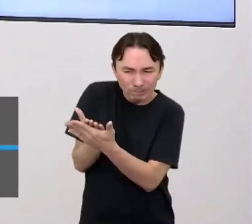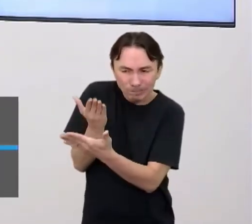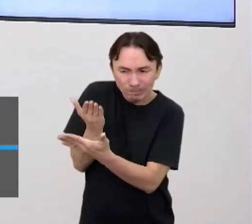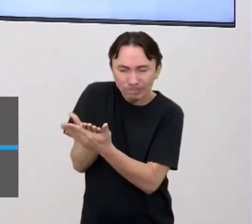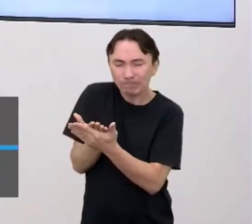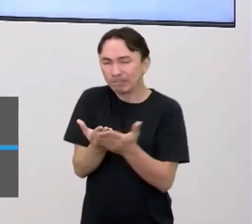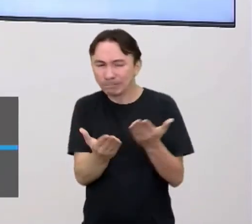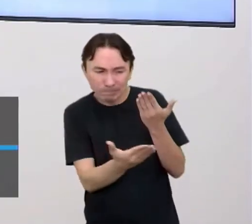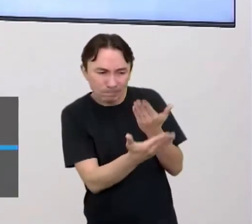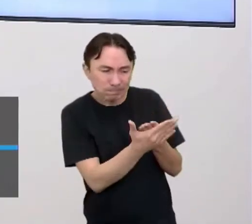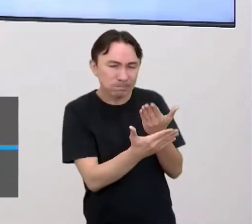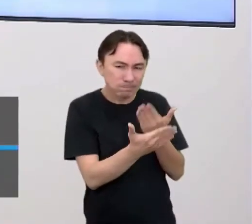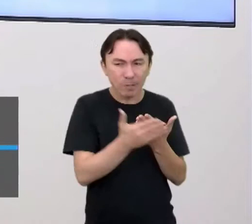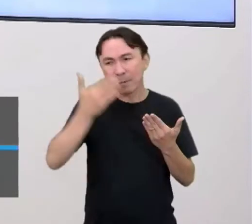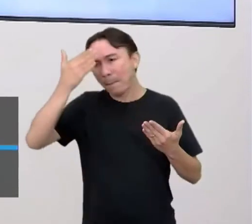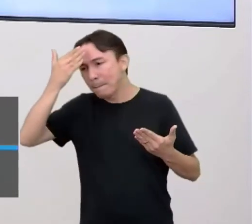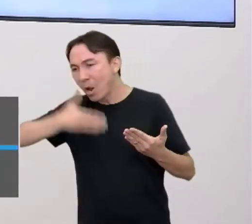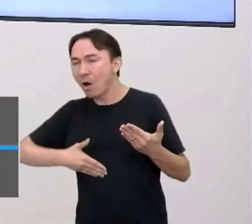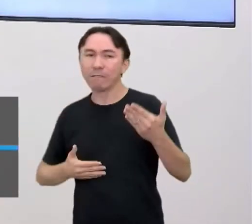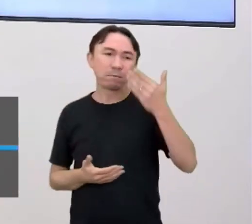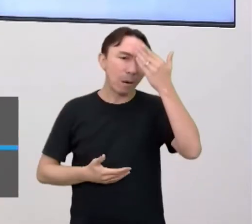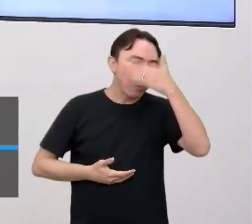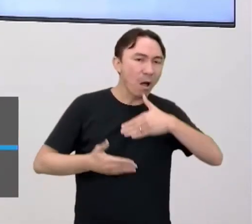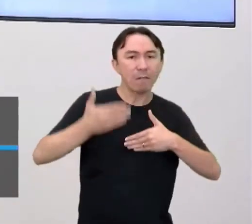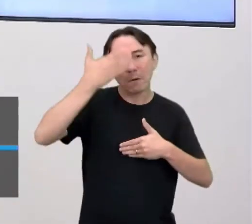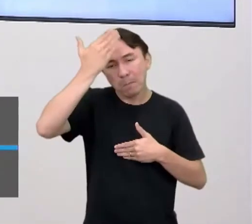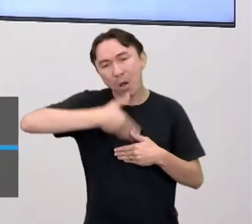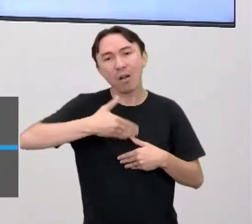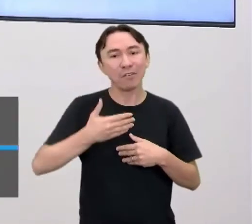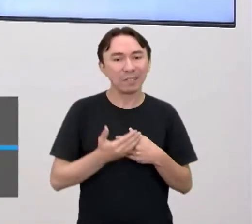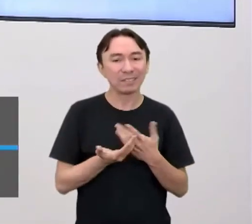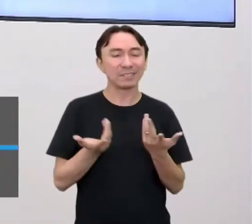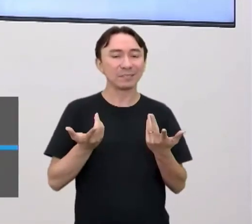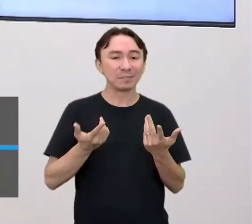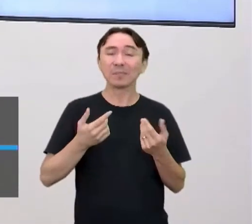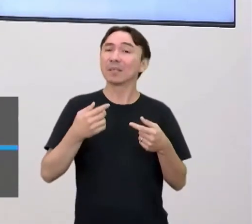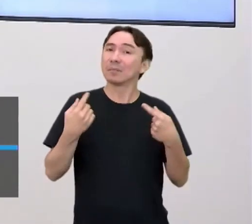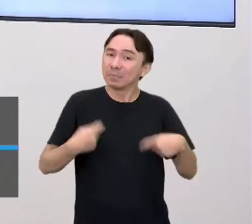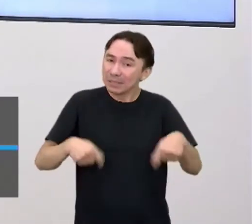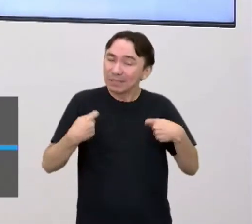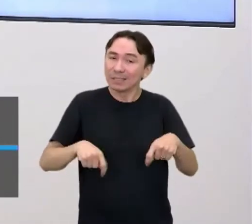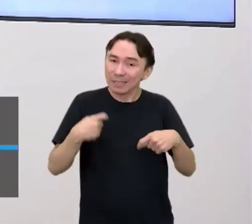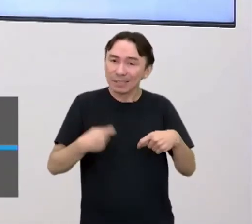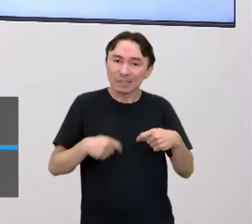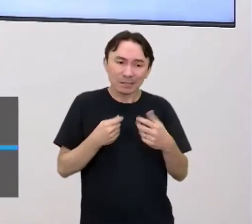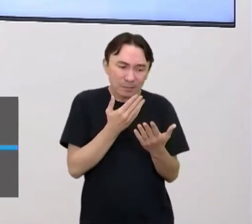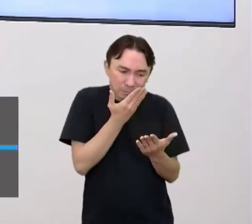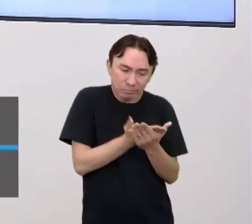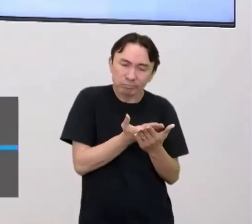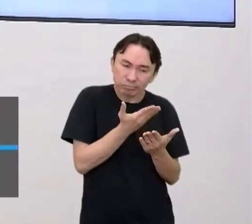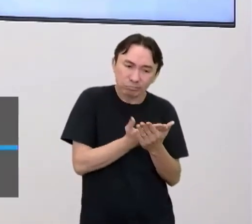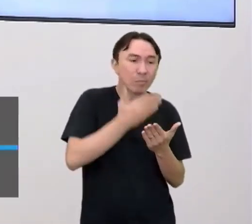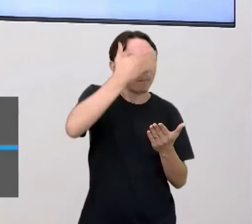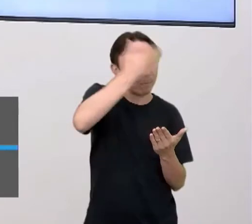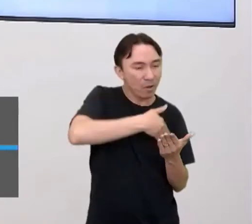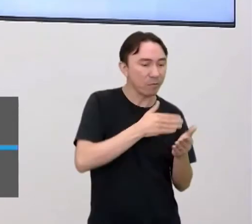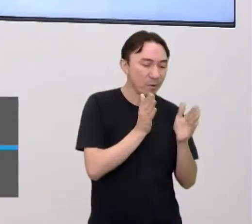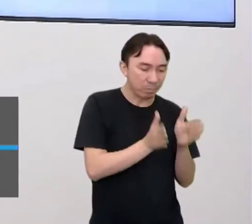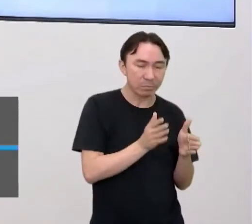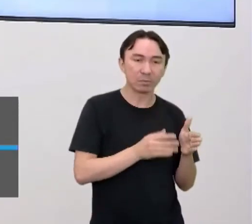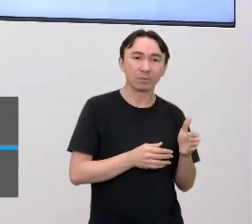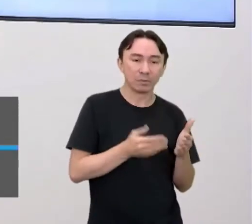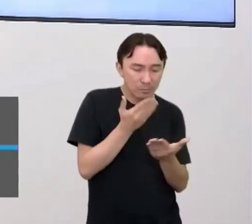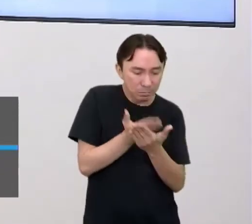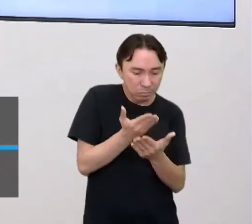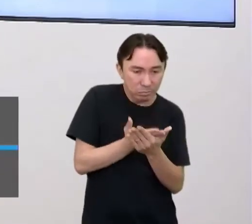comprovados essa questão. Para ela ser respondida, eu crio uma sequência, né, de sistemas que eu